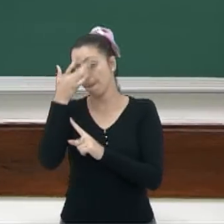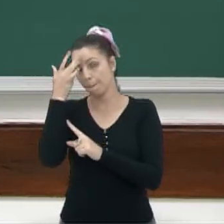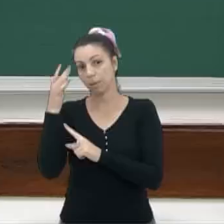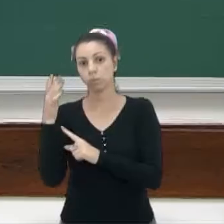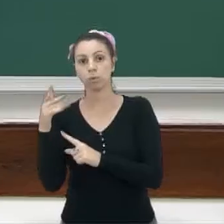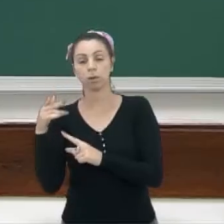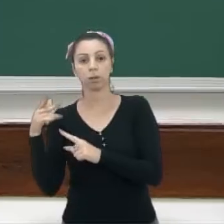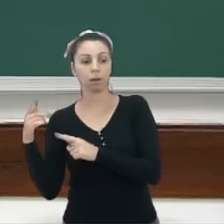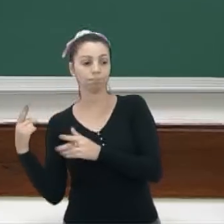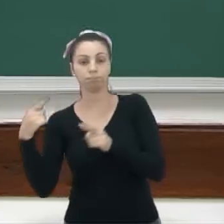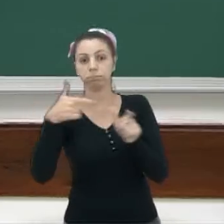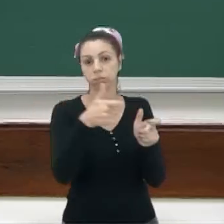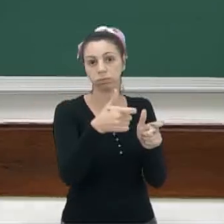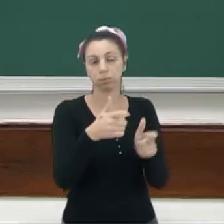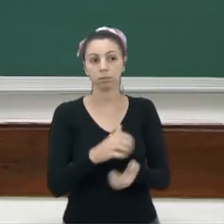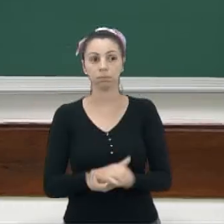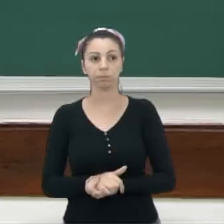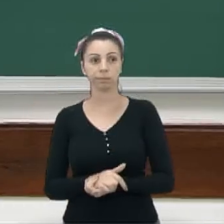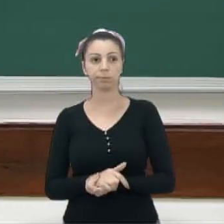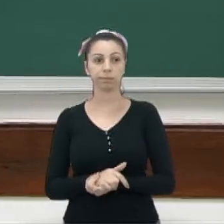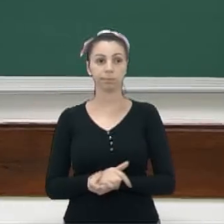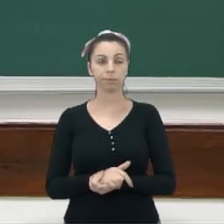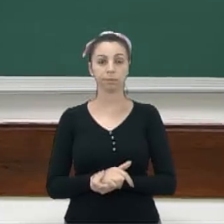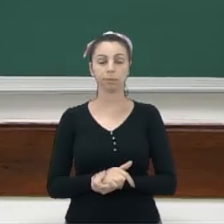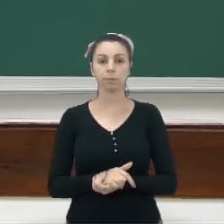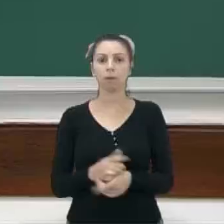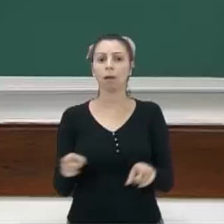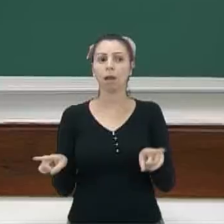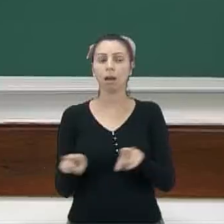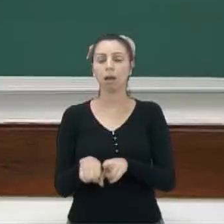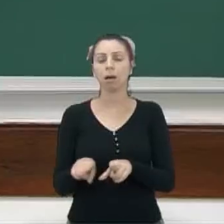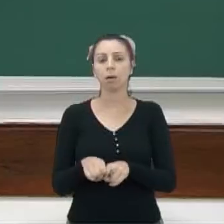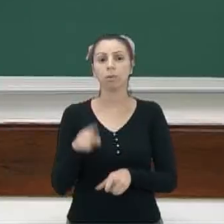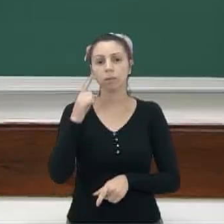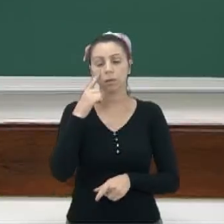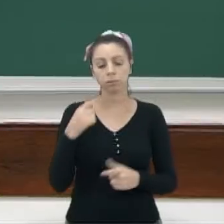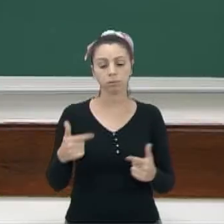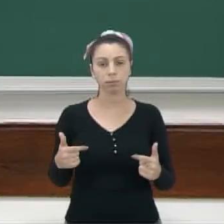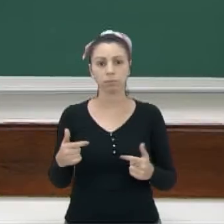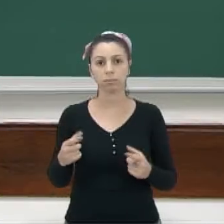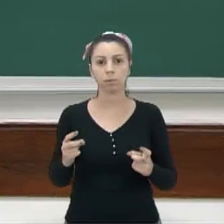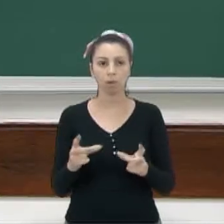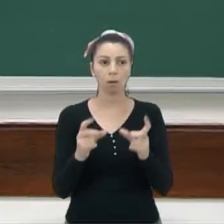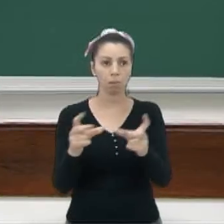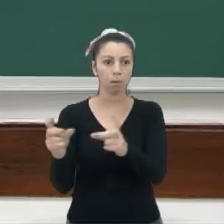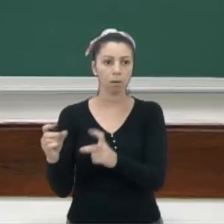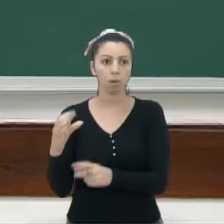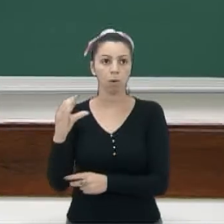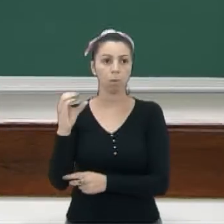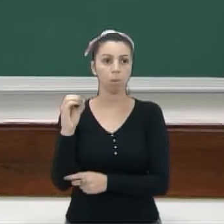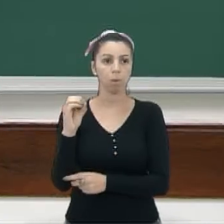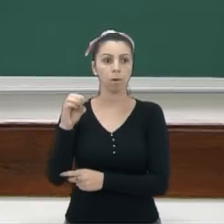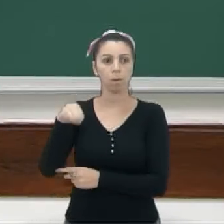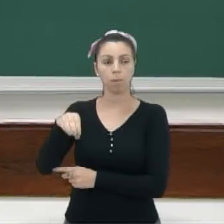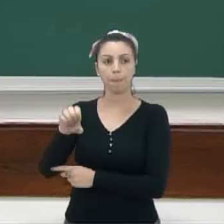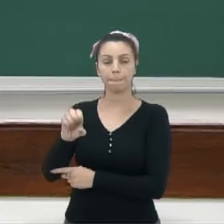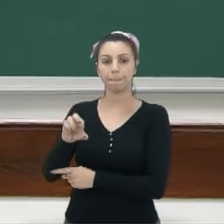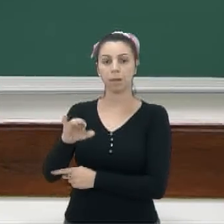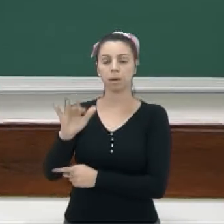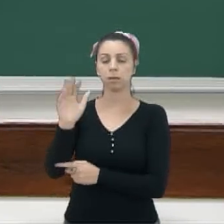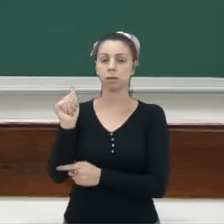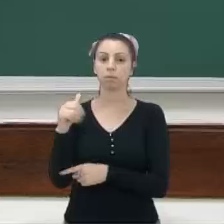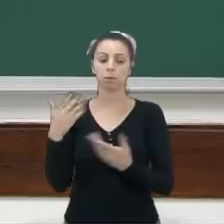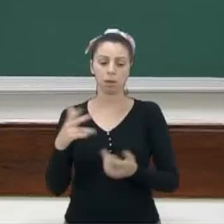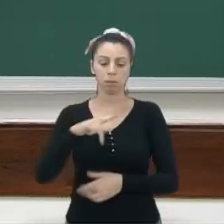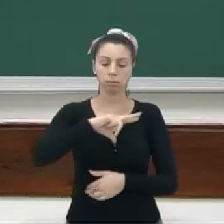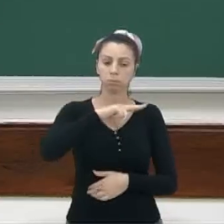invenção dos portugueses, sim. Tá? Agora a gente vai ver um pouquinho do comércio, né? Então, se os portugueses saíram para